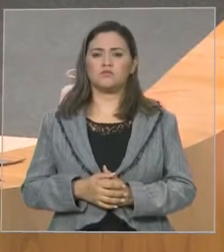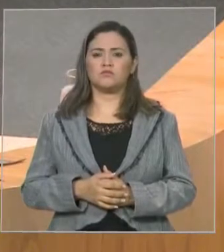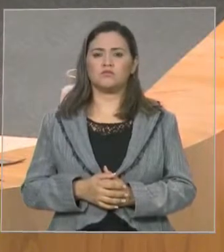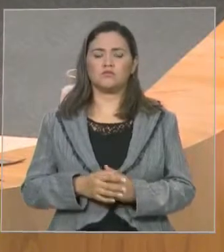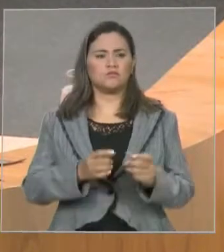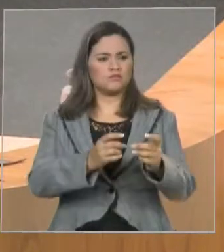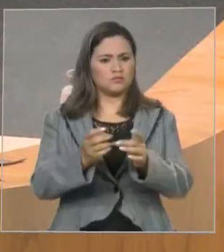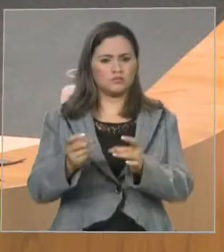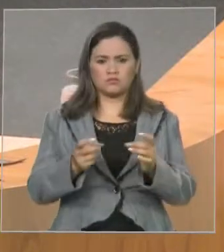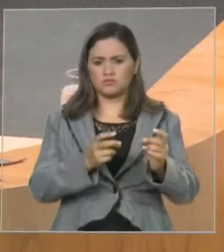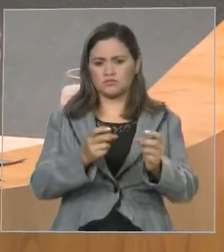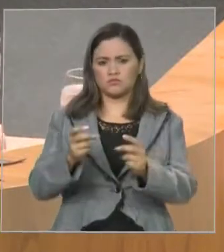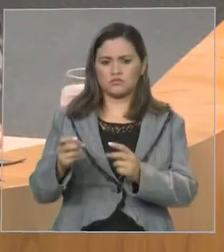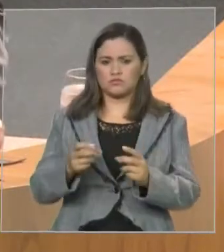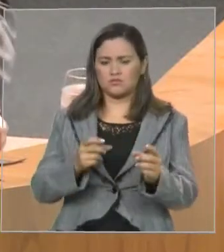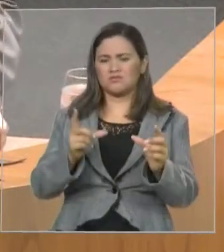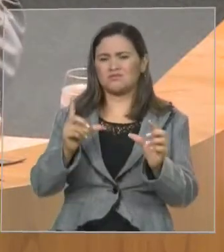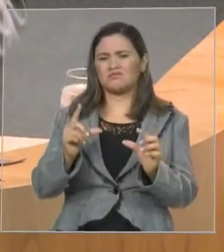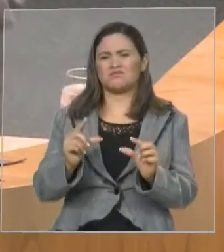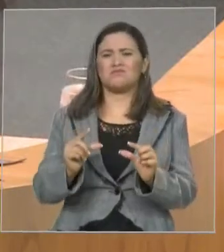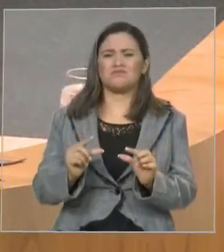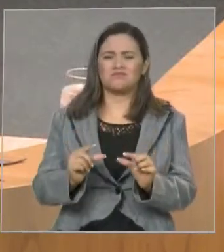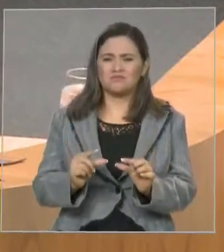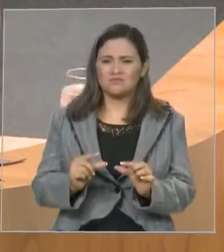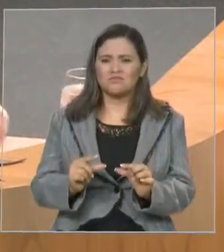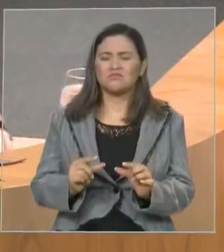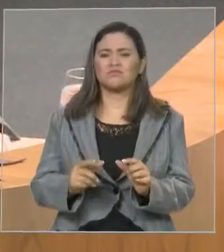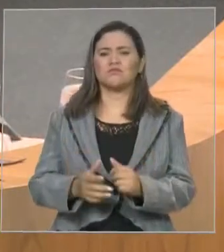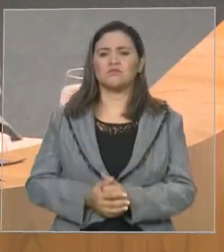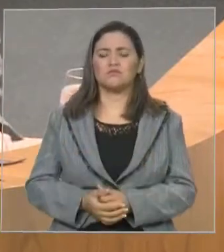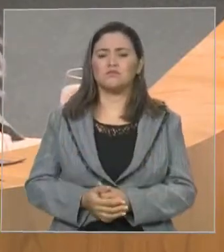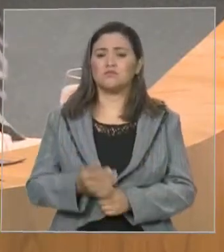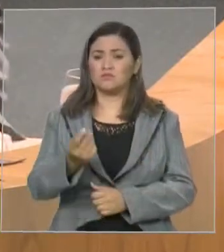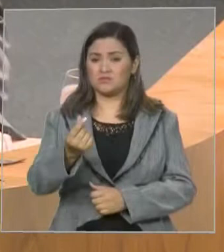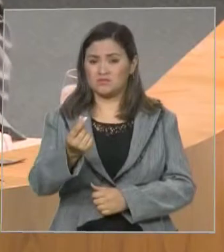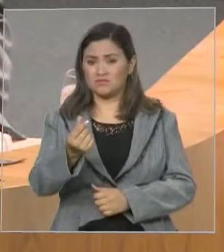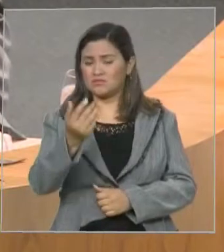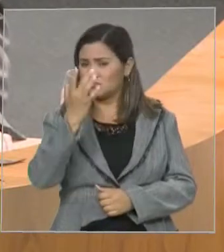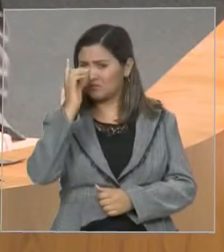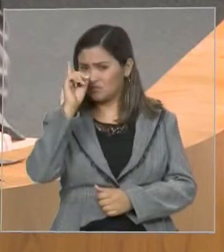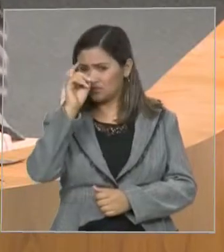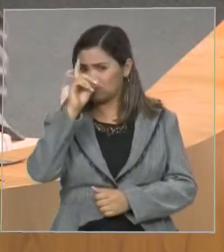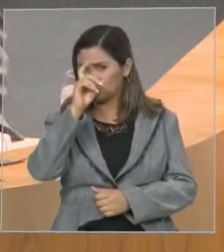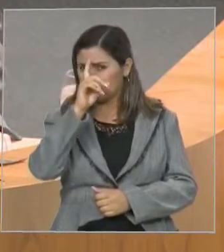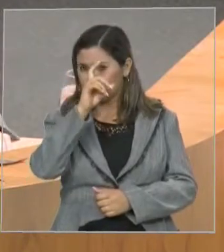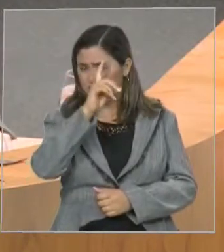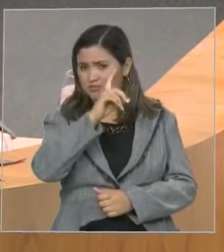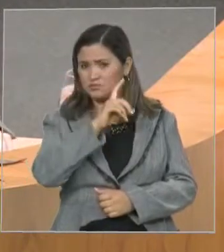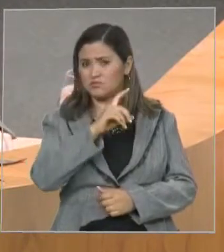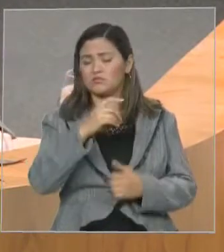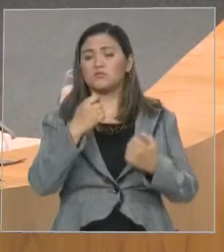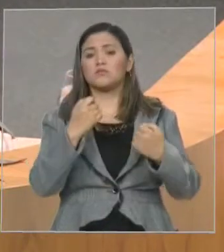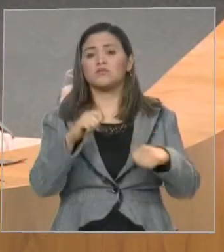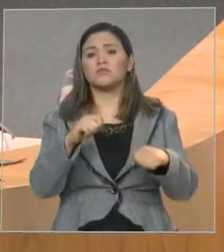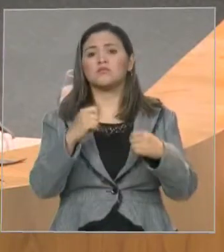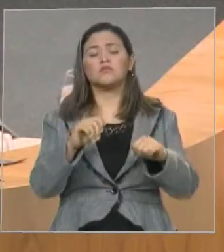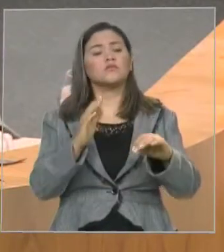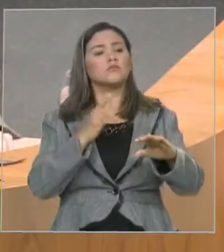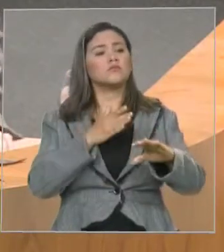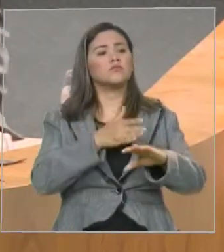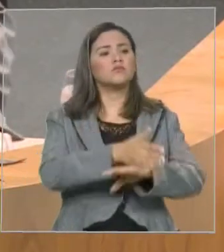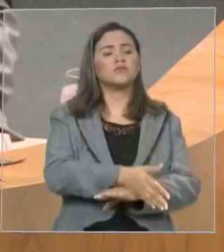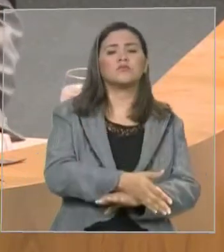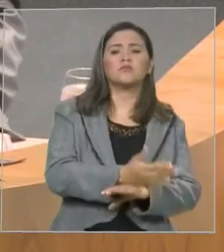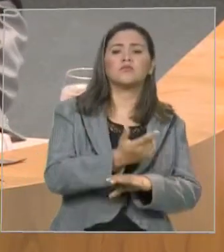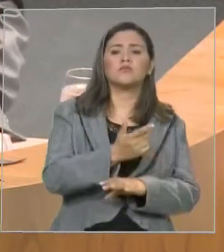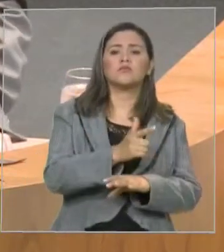se deslocar a outros municípios para retirar de dinheiro, e nos municípios aonde eles estão indo, o dinheiro está ficando. O comércio